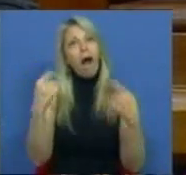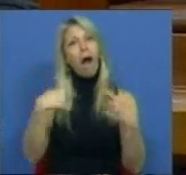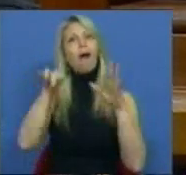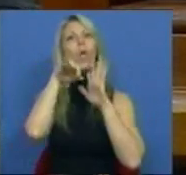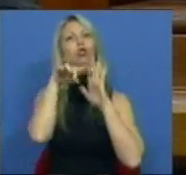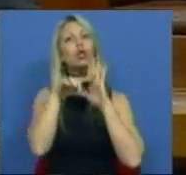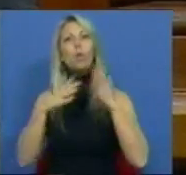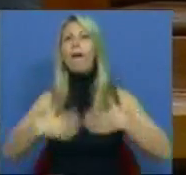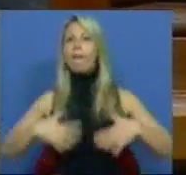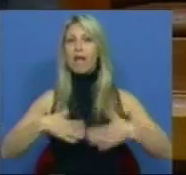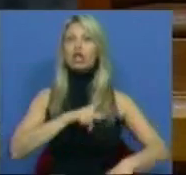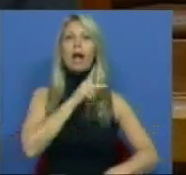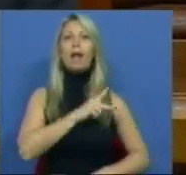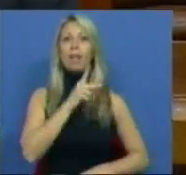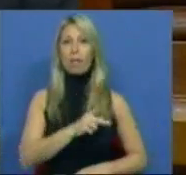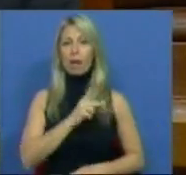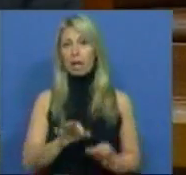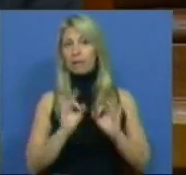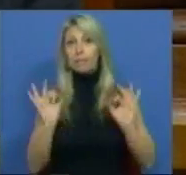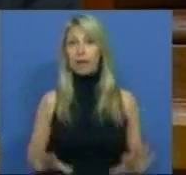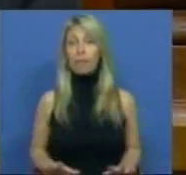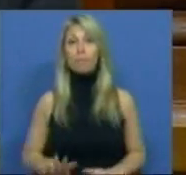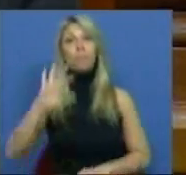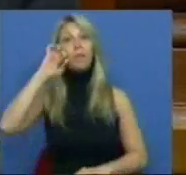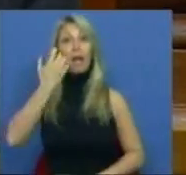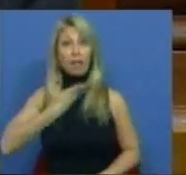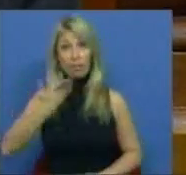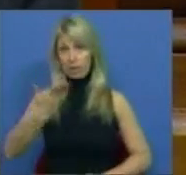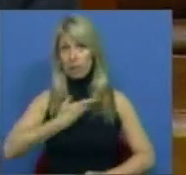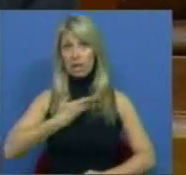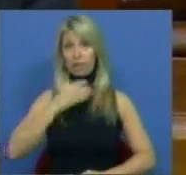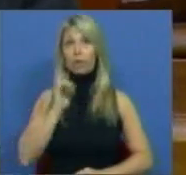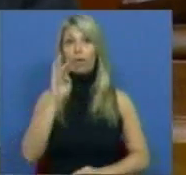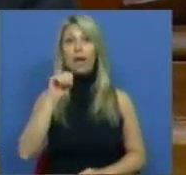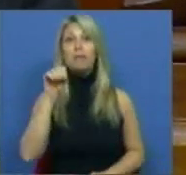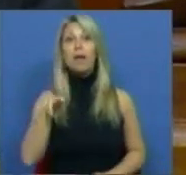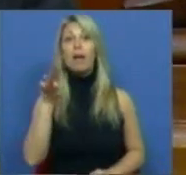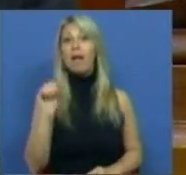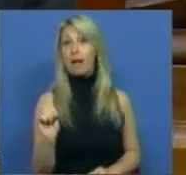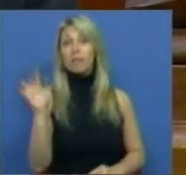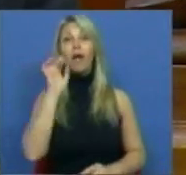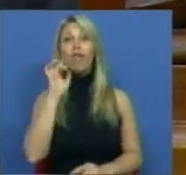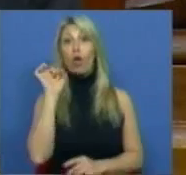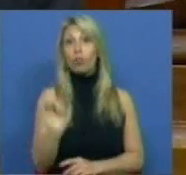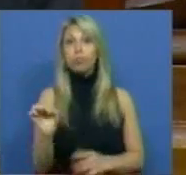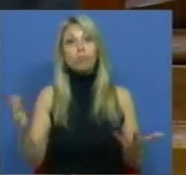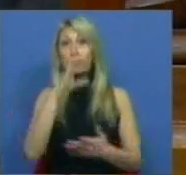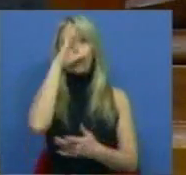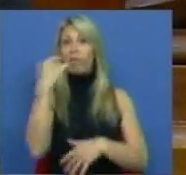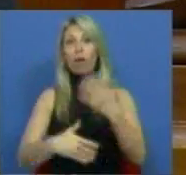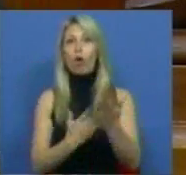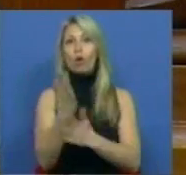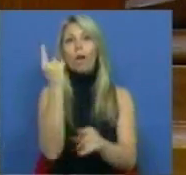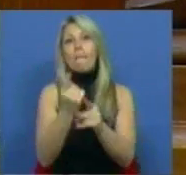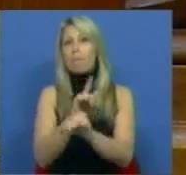e as vestes académicas. O déficit e a dívida do SNS, cujo valor o Governo mantém no segredo dos